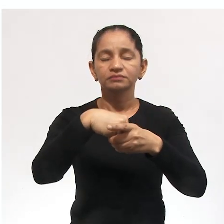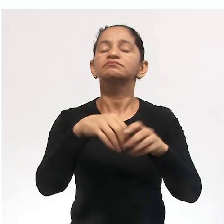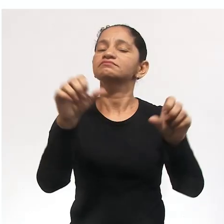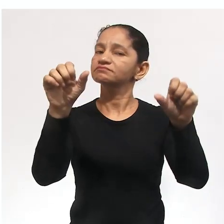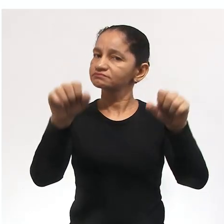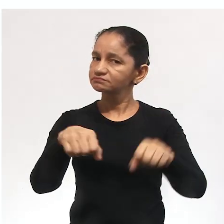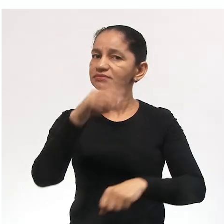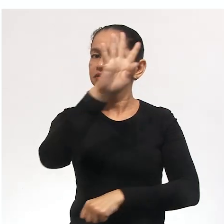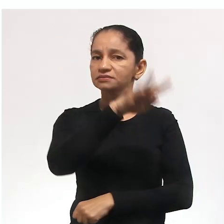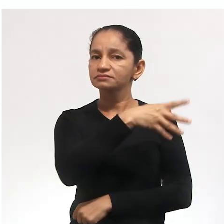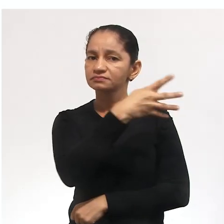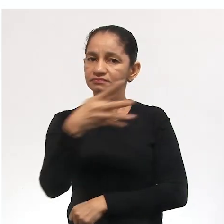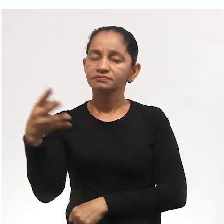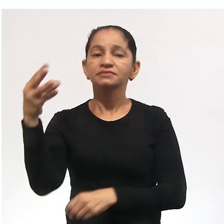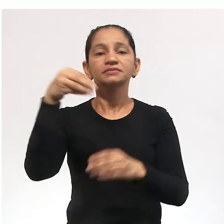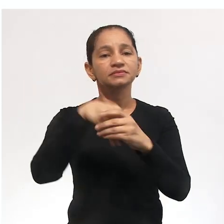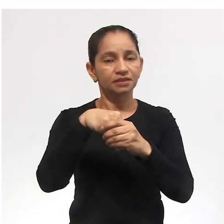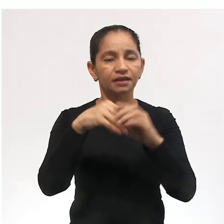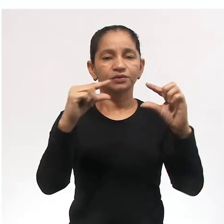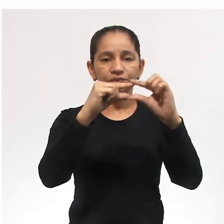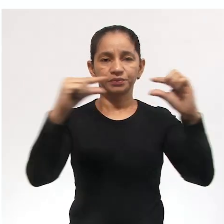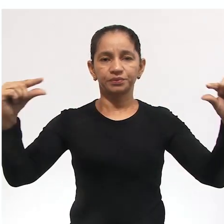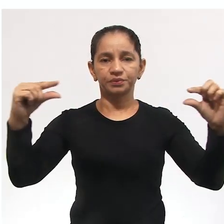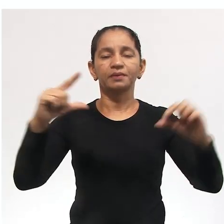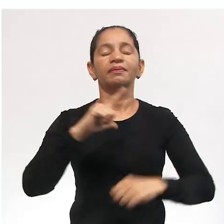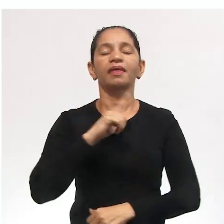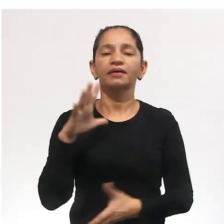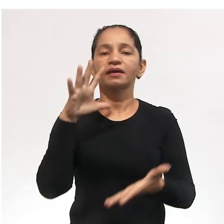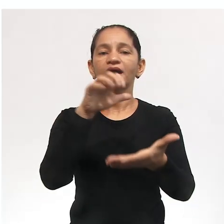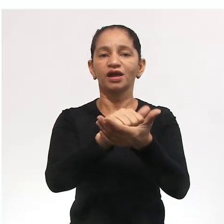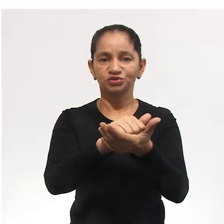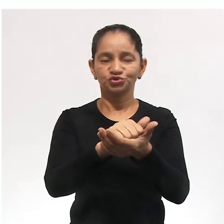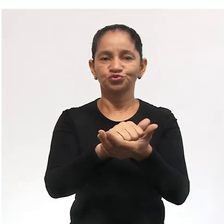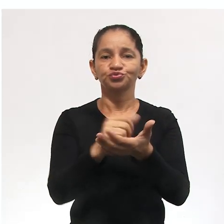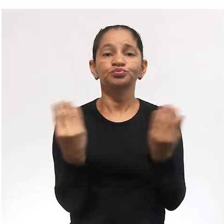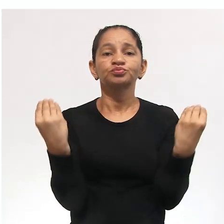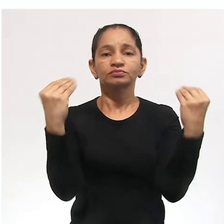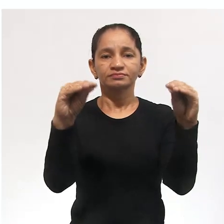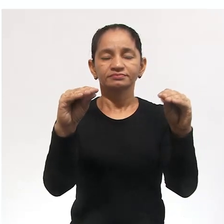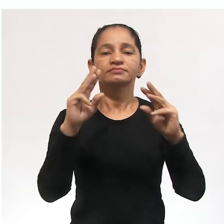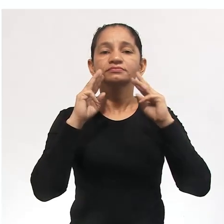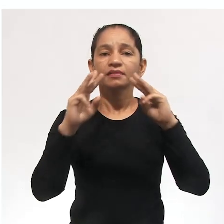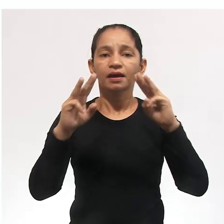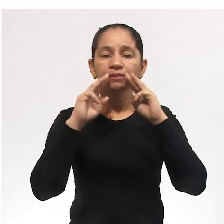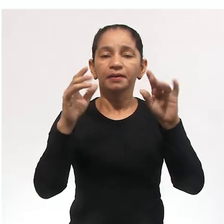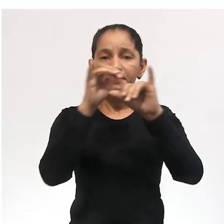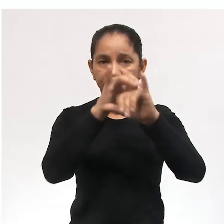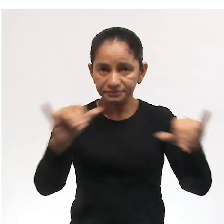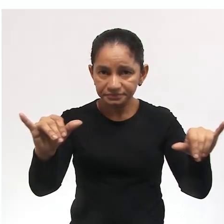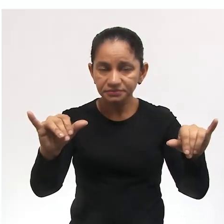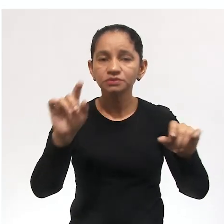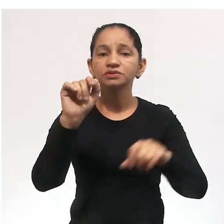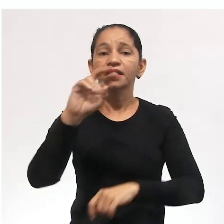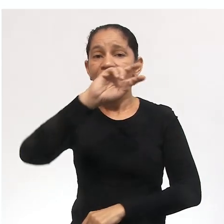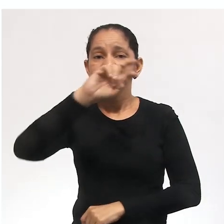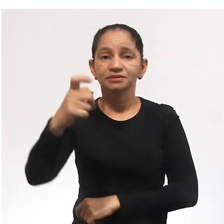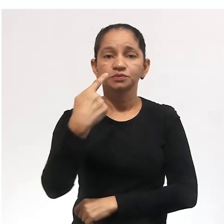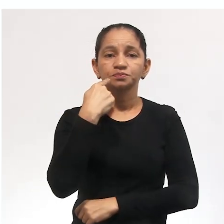aqui? A gente tem aqui registrado em nossa despesa com propaganda o valor de 5 mil, em virtude dela